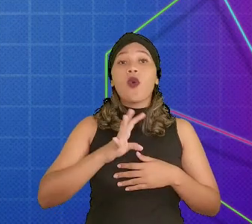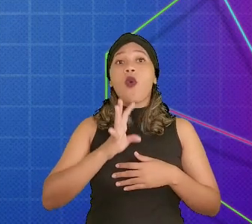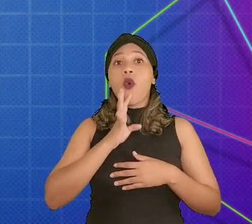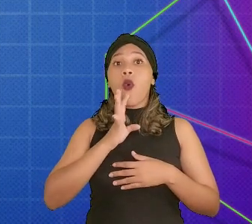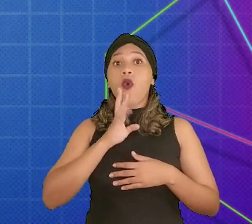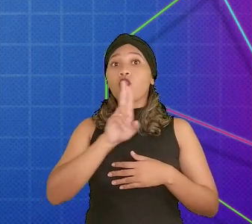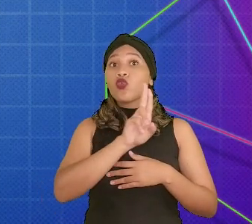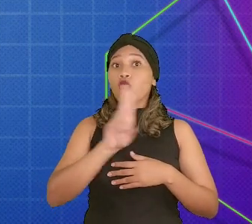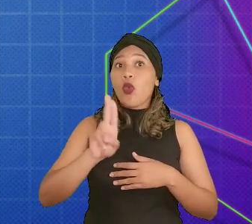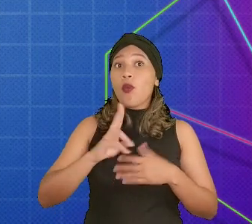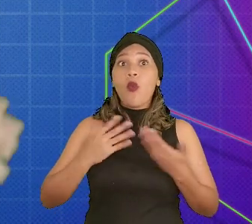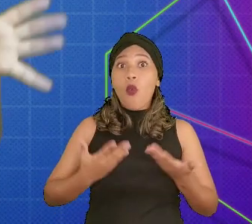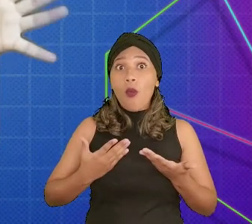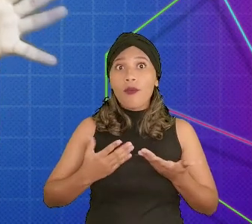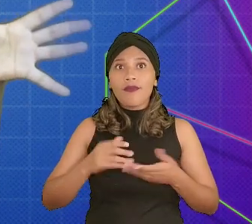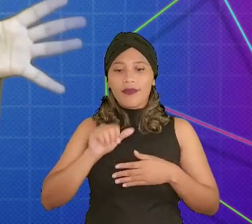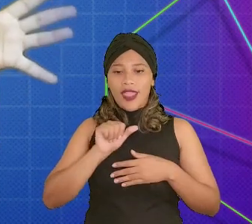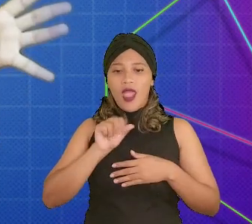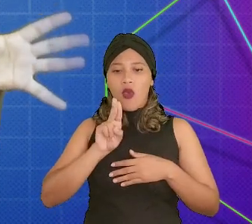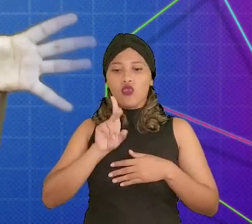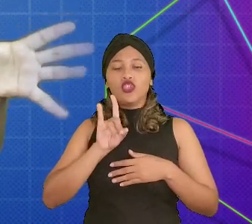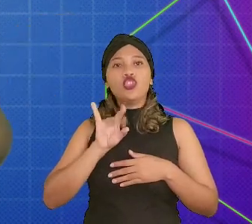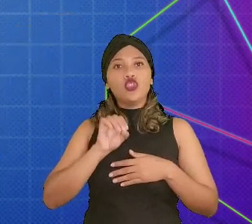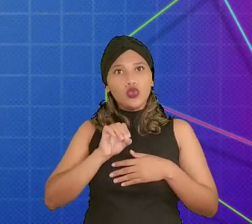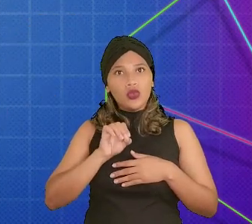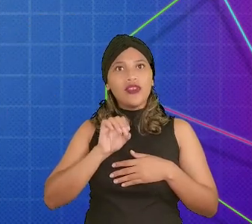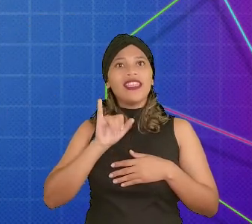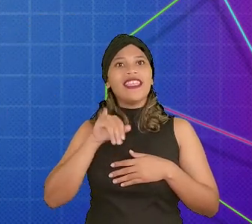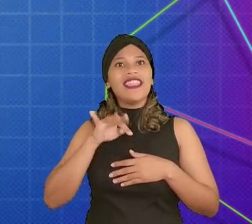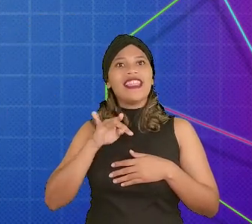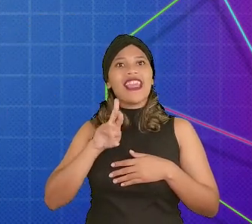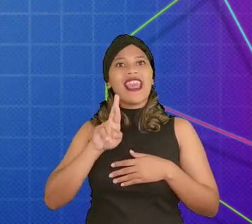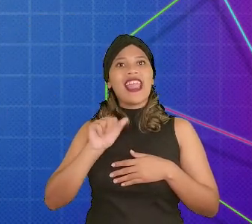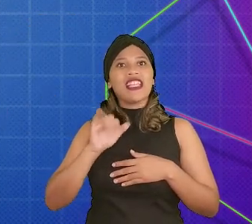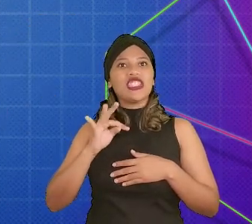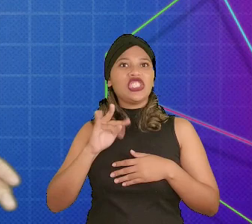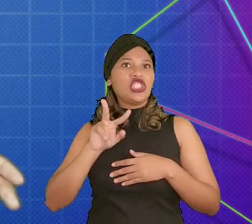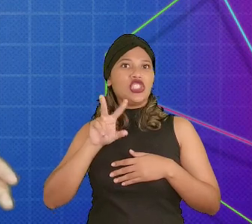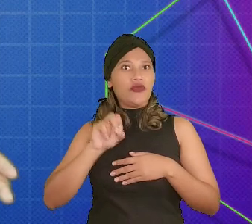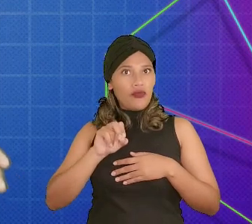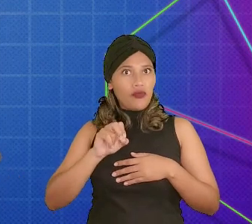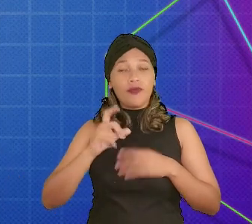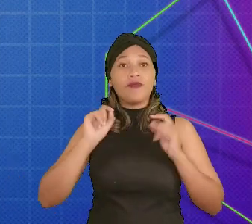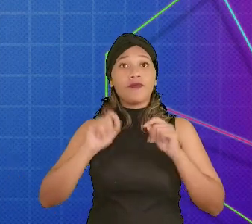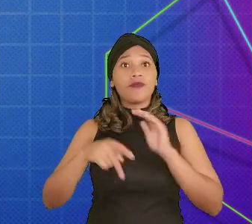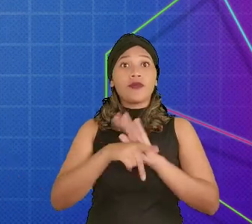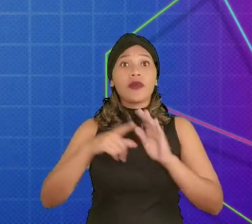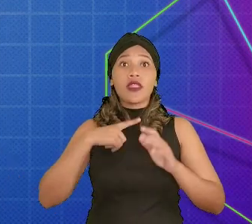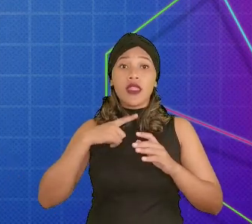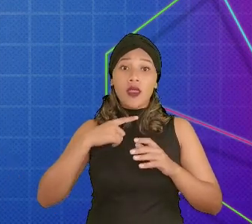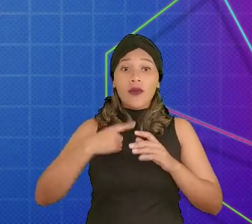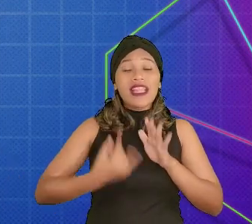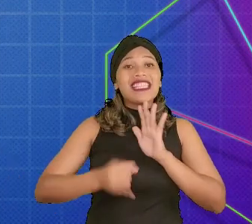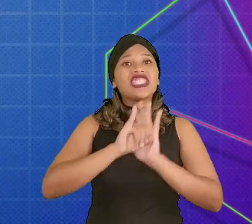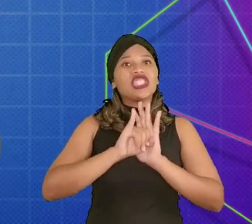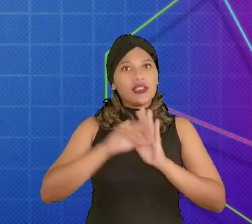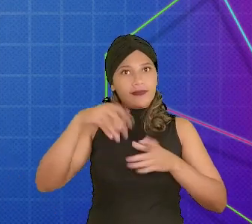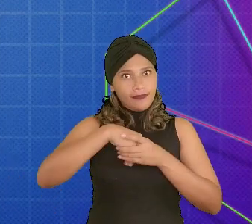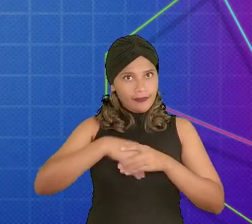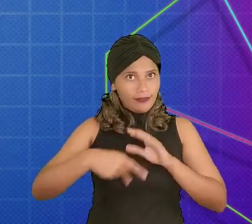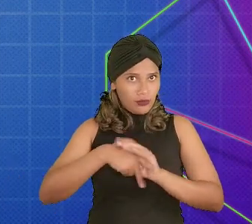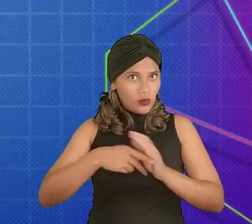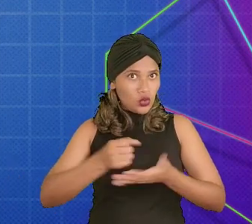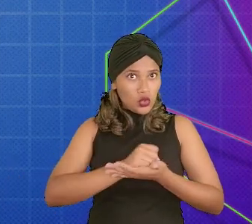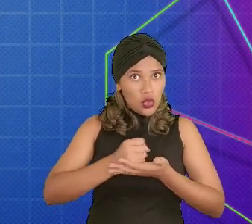é o que conhecemos também como áudio interativo. Muitas vezes o desenho de som dá um caráter de identidade ao